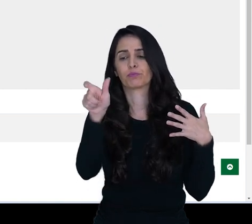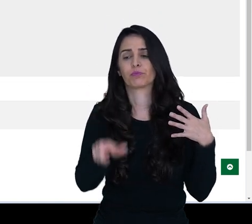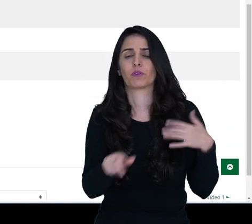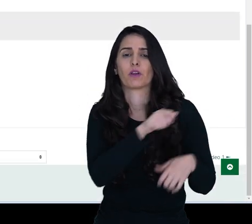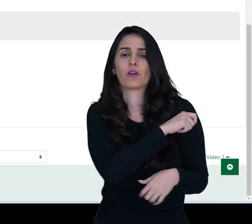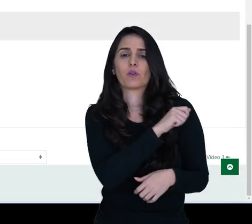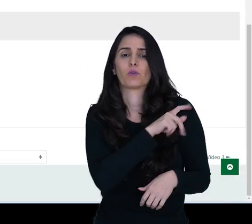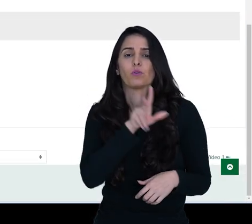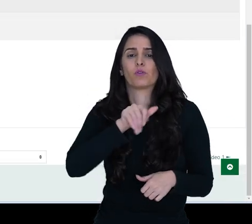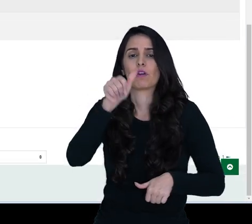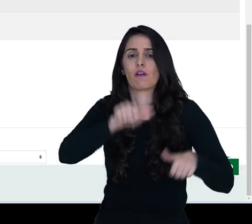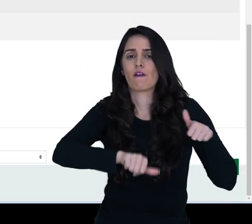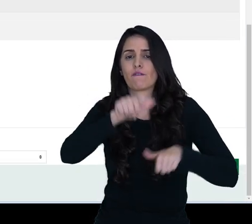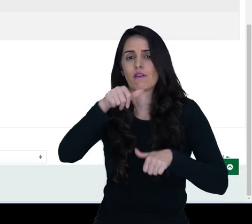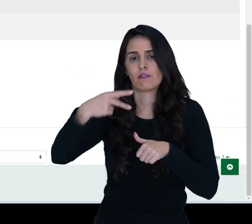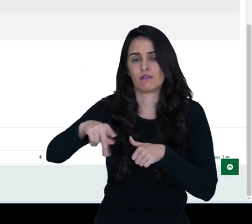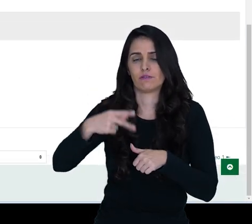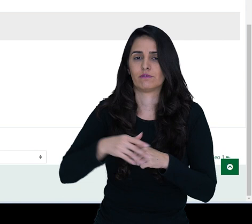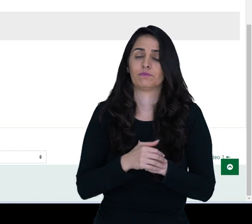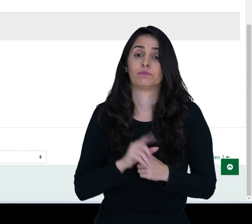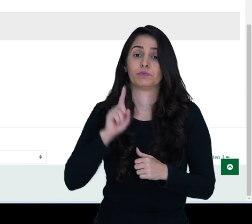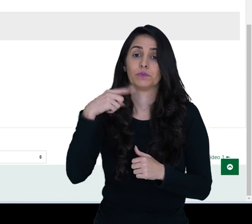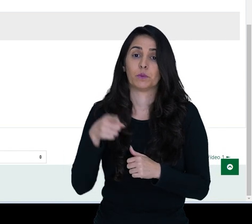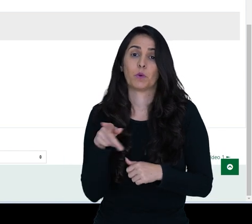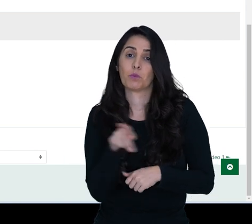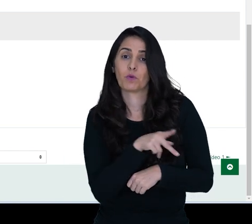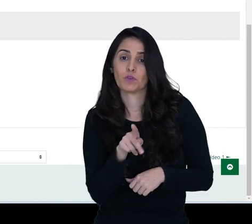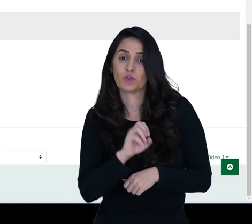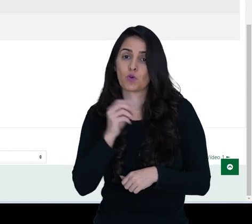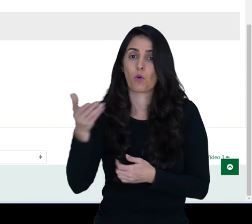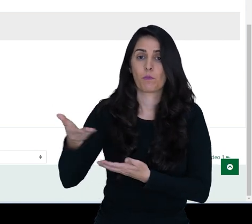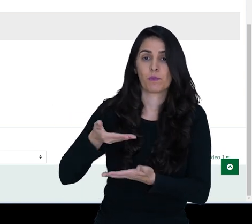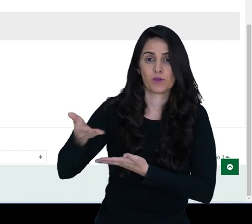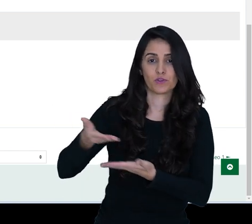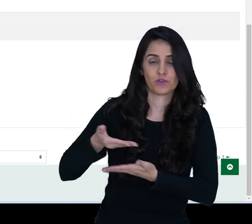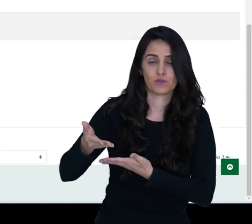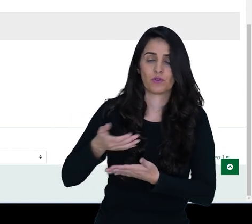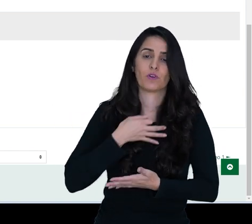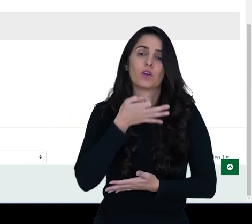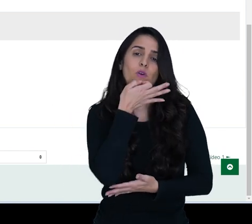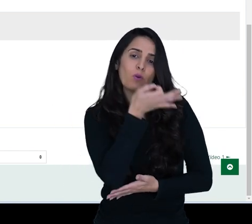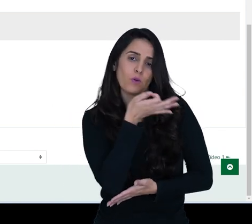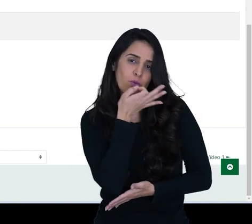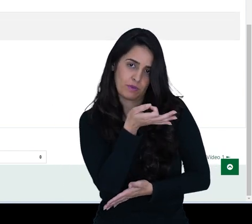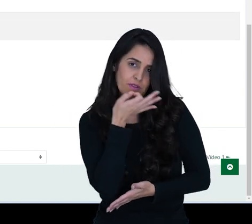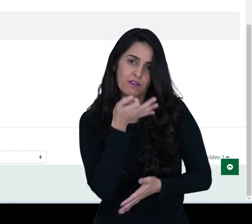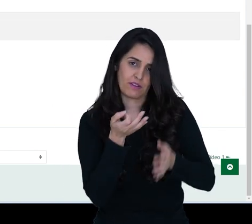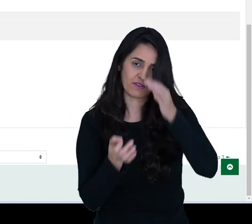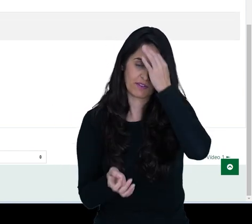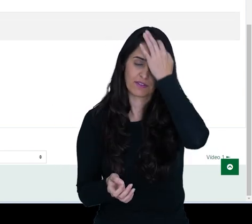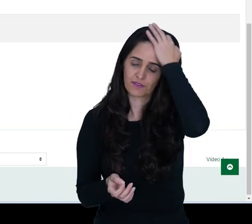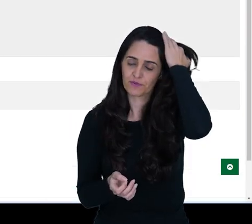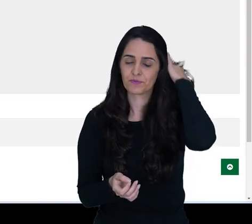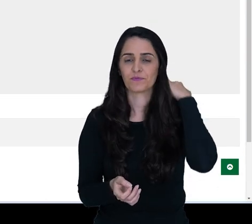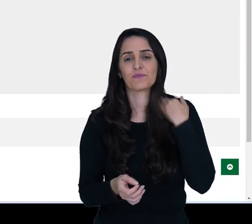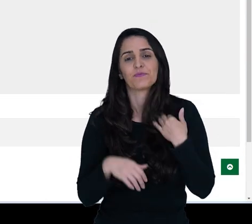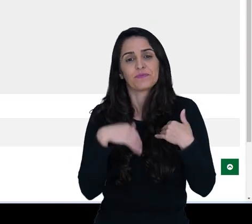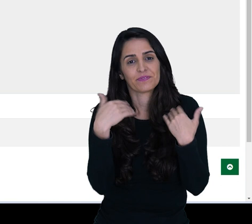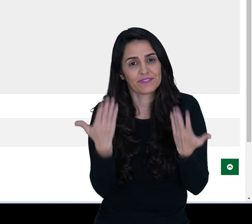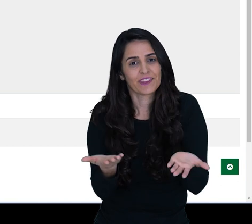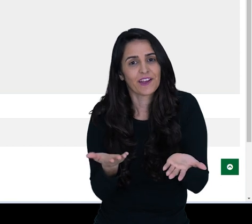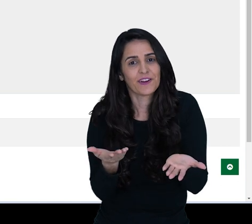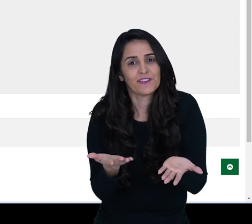avaliado e aqui ainda depois que o professor ou mediador faz avaliação os comentários Então